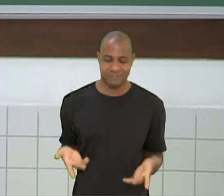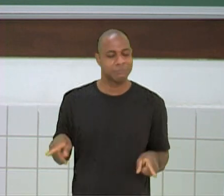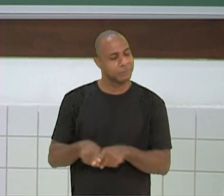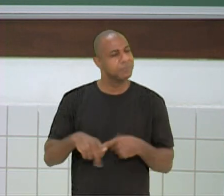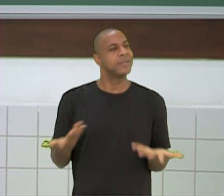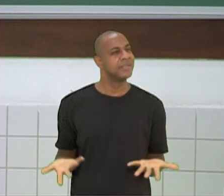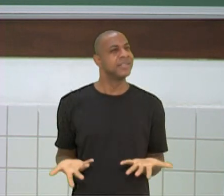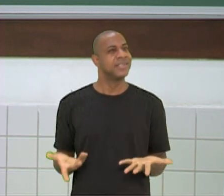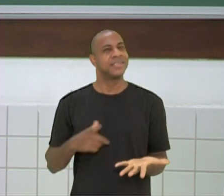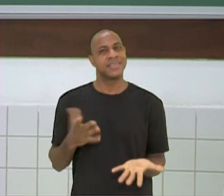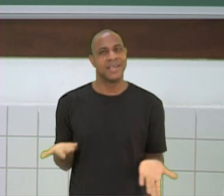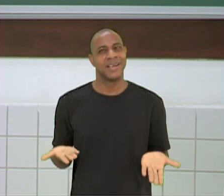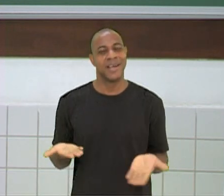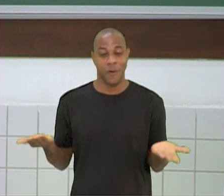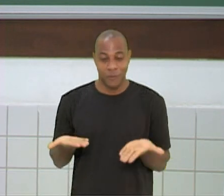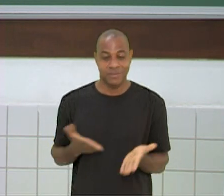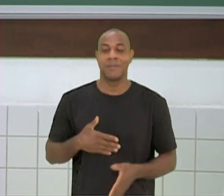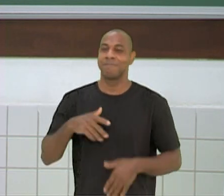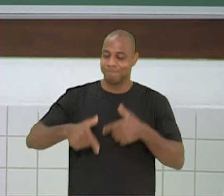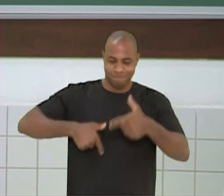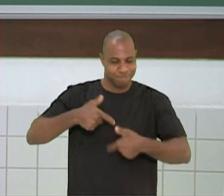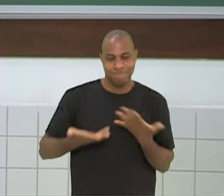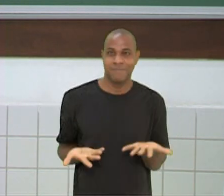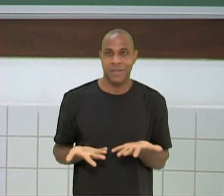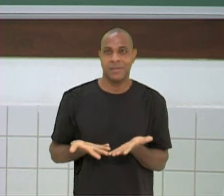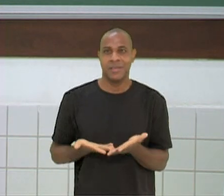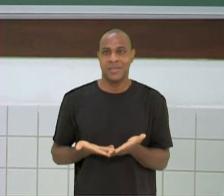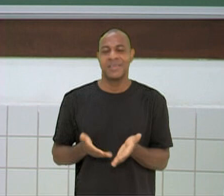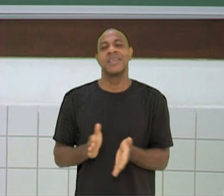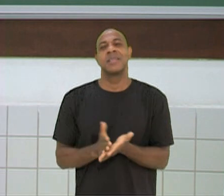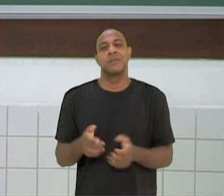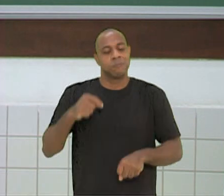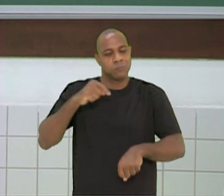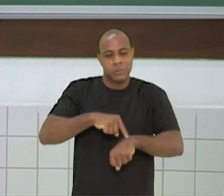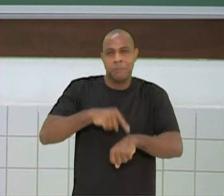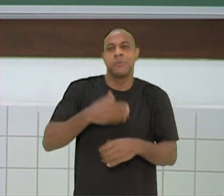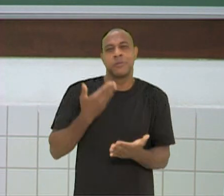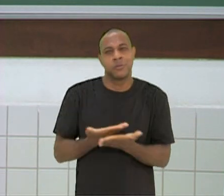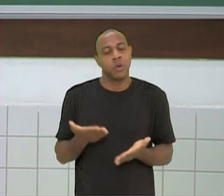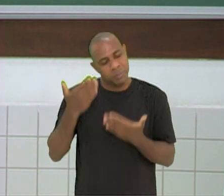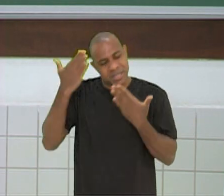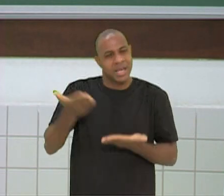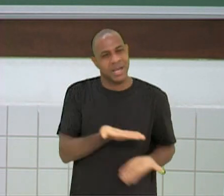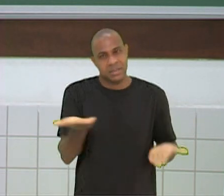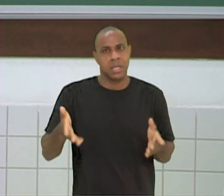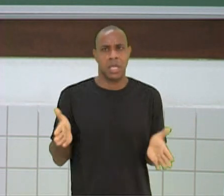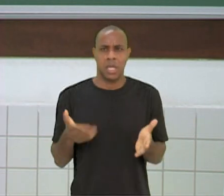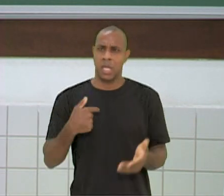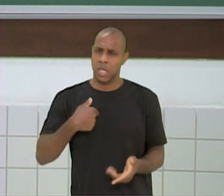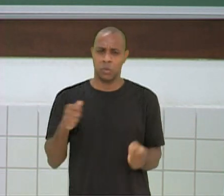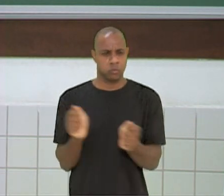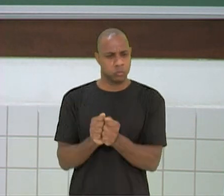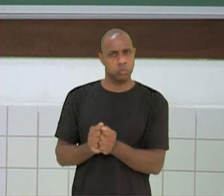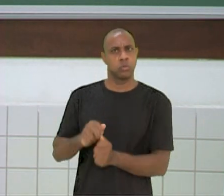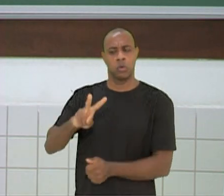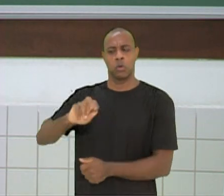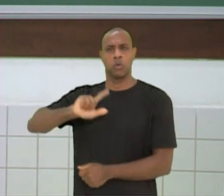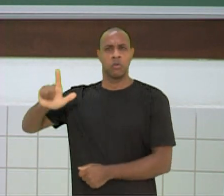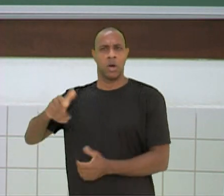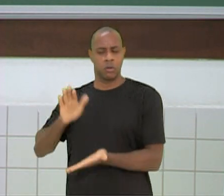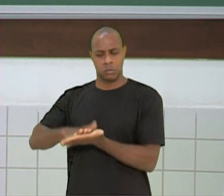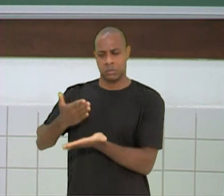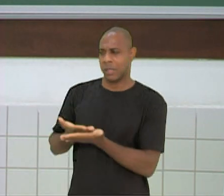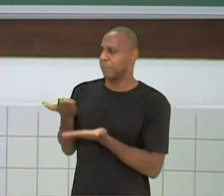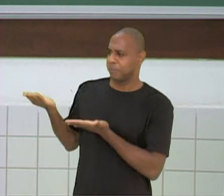aí dessa rotina sua de estudos. Obrigado por estar assistindo essa aula. Eu e o Val, que está aqui comigo, a gente